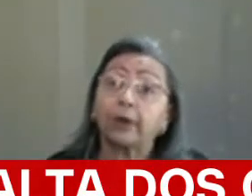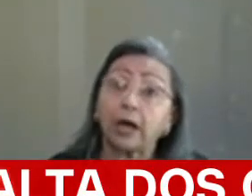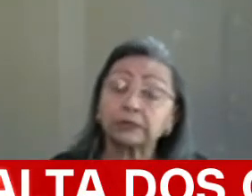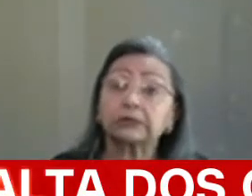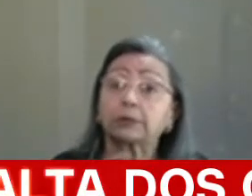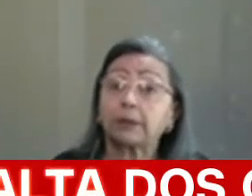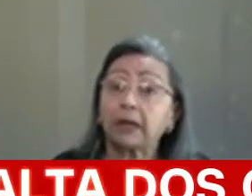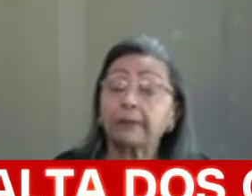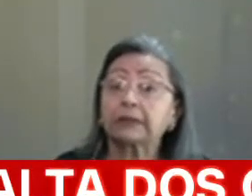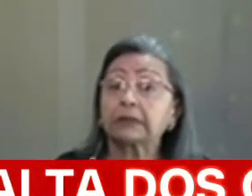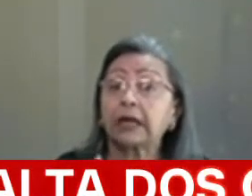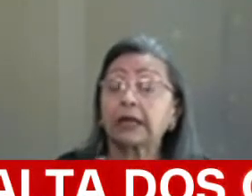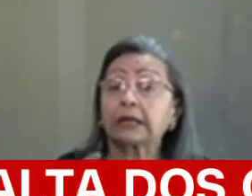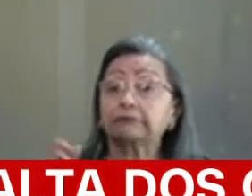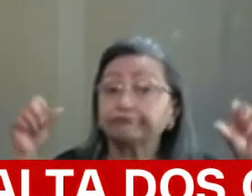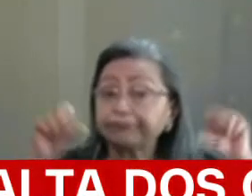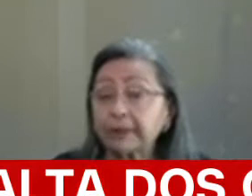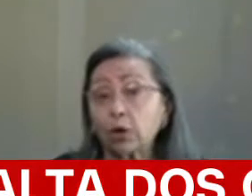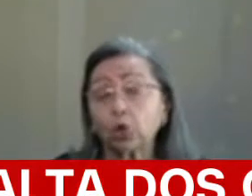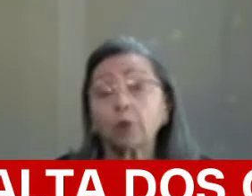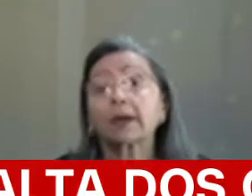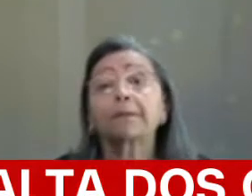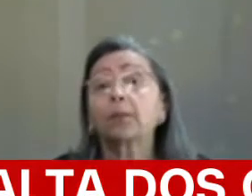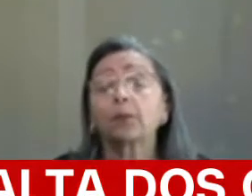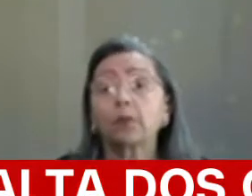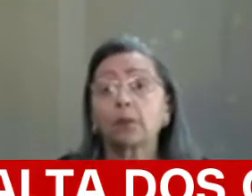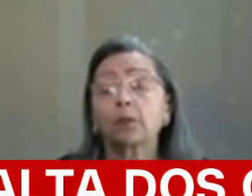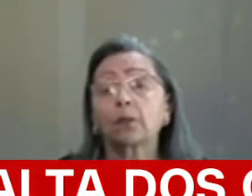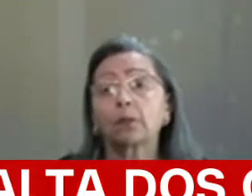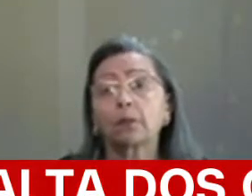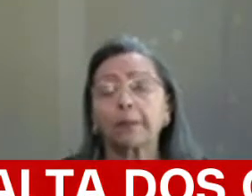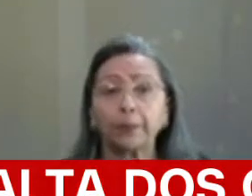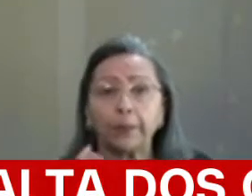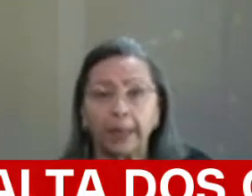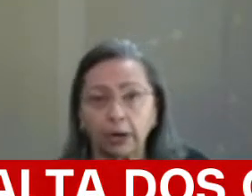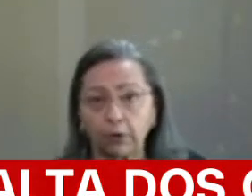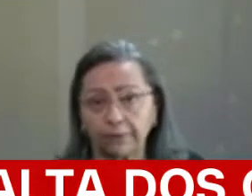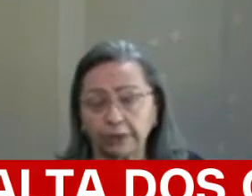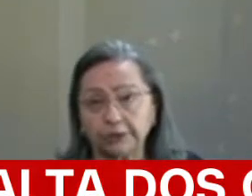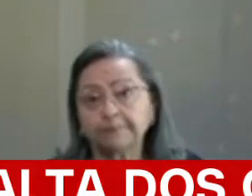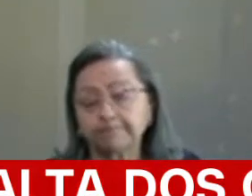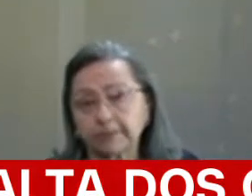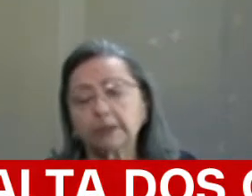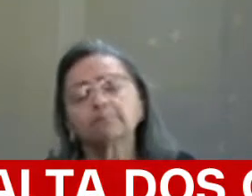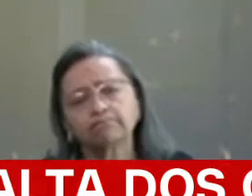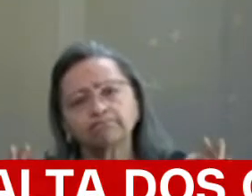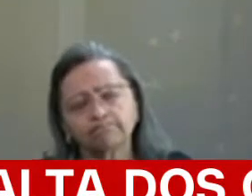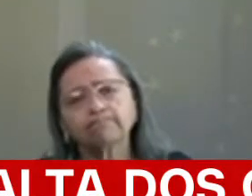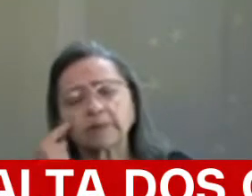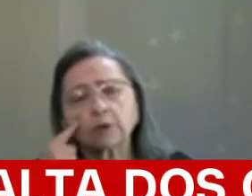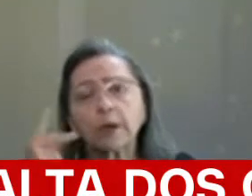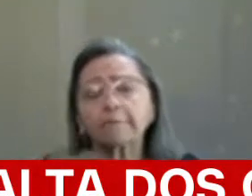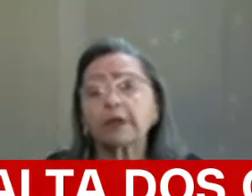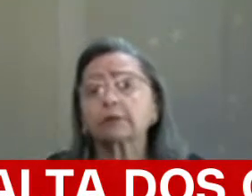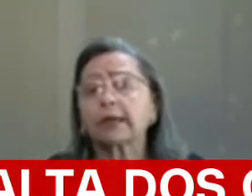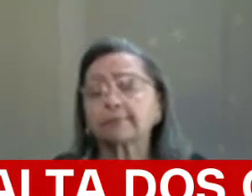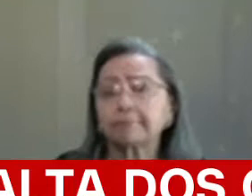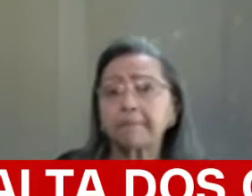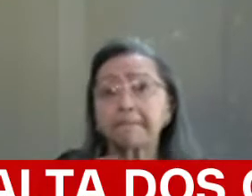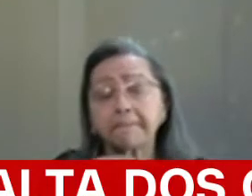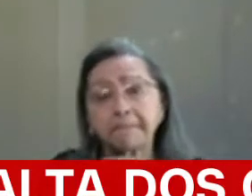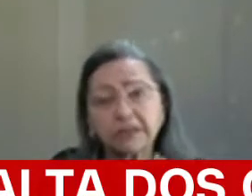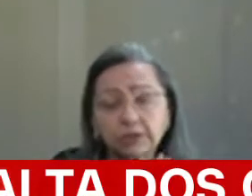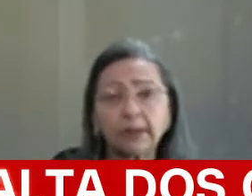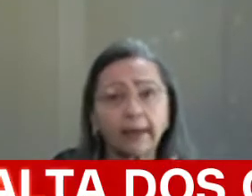econômica provocada pela Covid. É certo que os efeitos da medida são